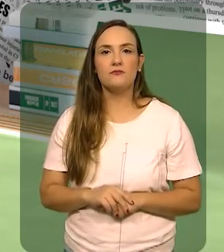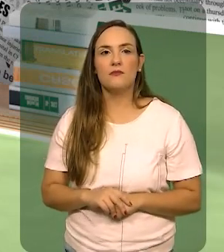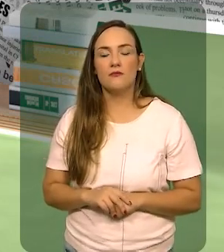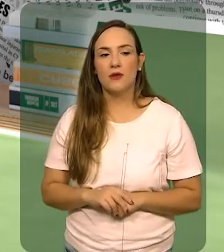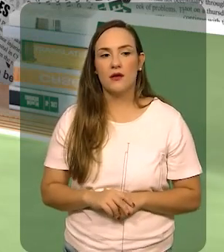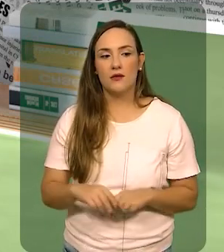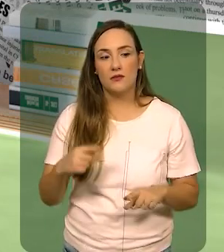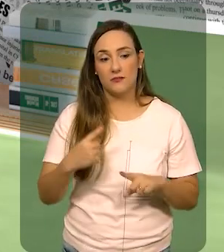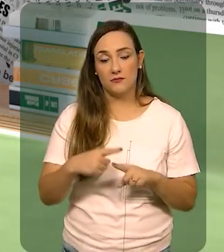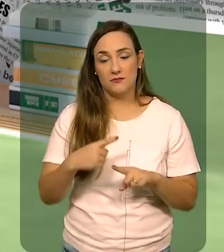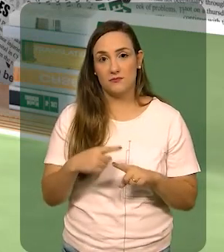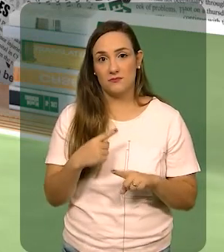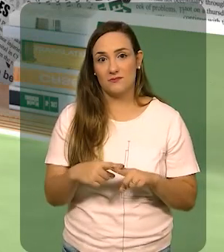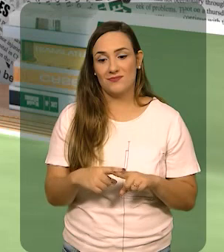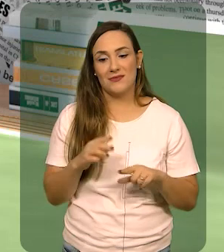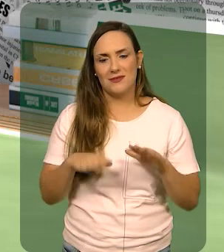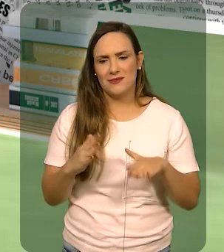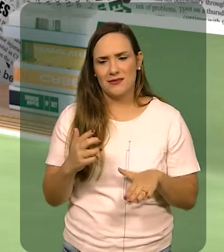sinto muito